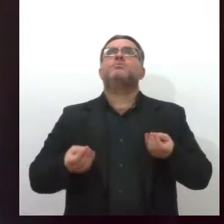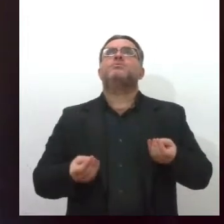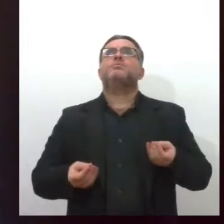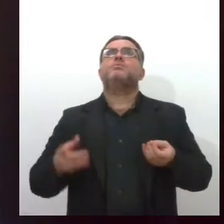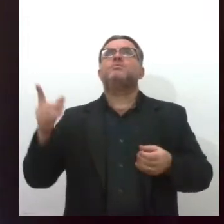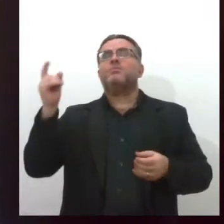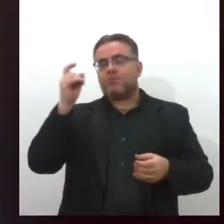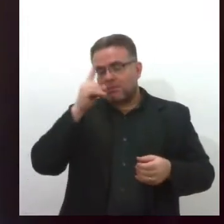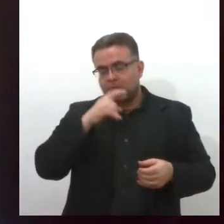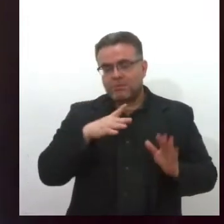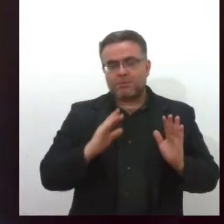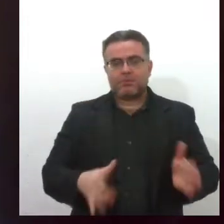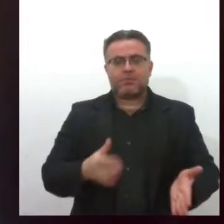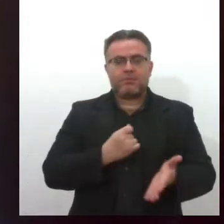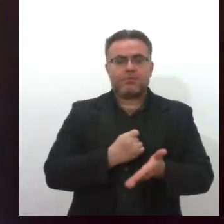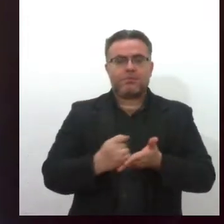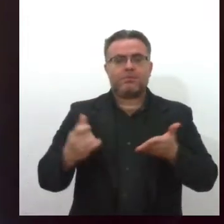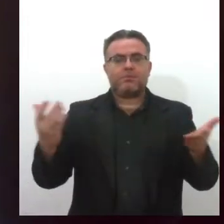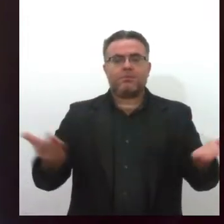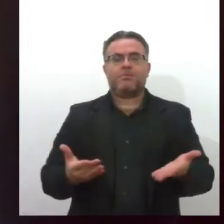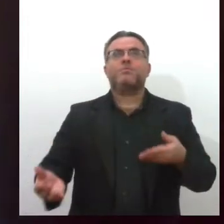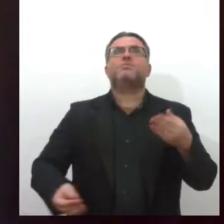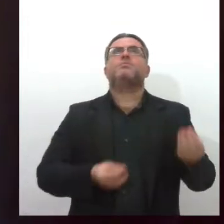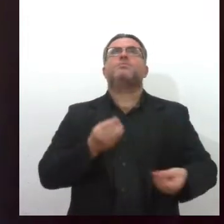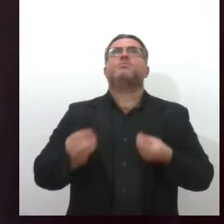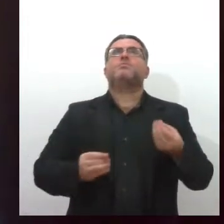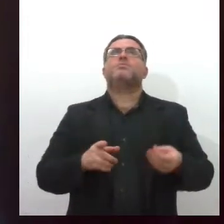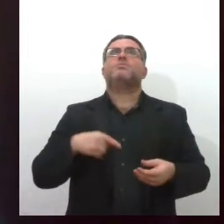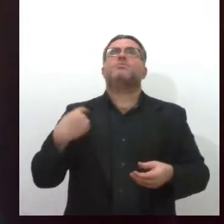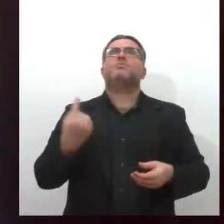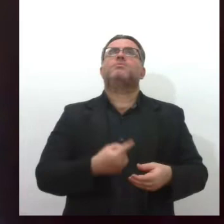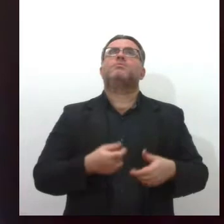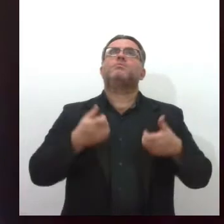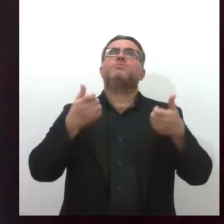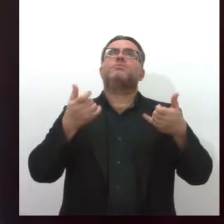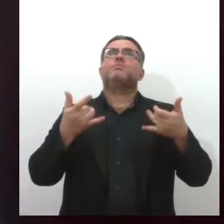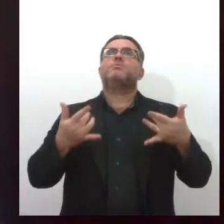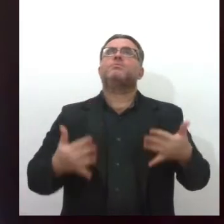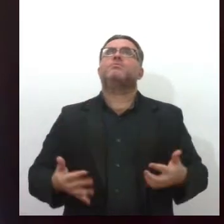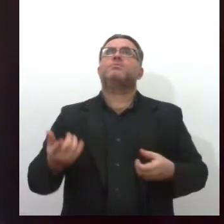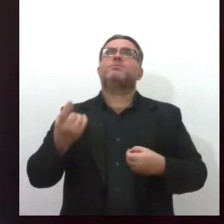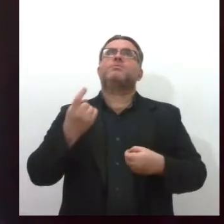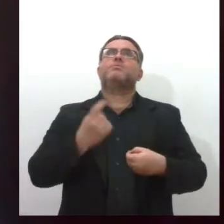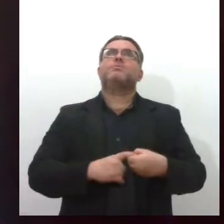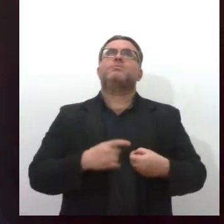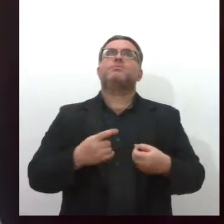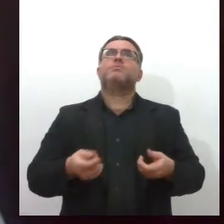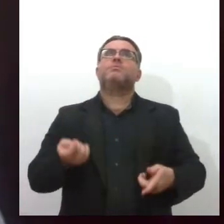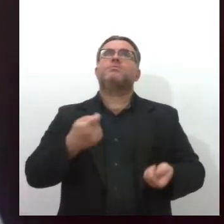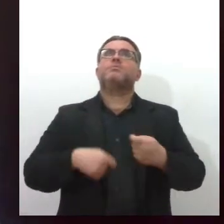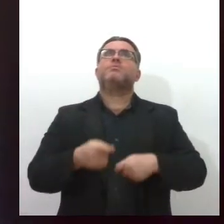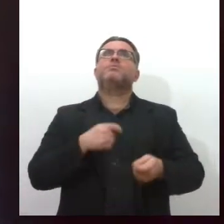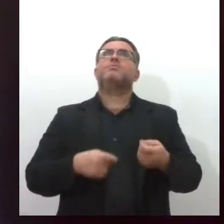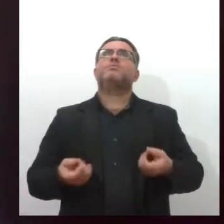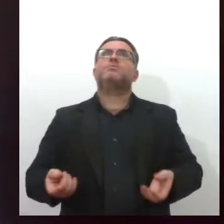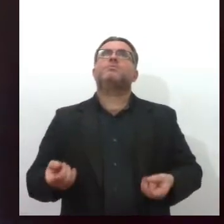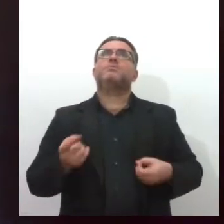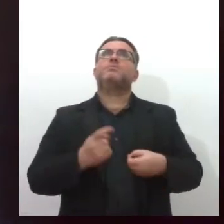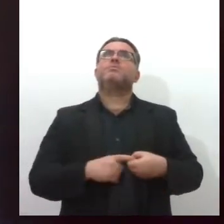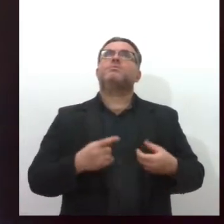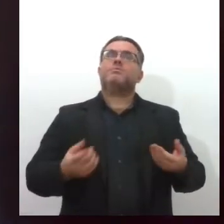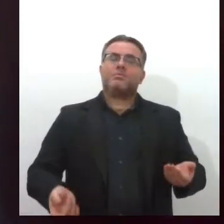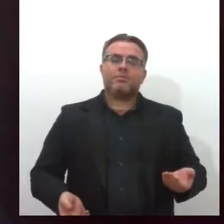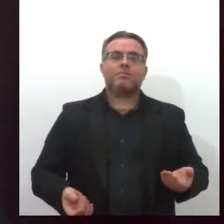já tenha passado, e agora já estamos a falar de retomada econômica, da retomada das